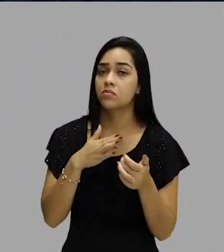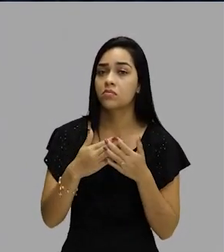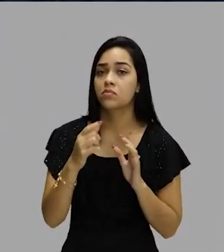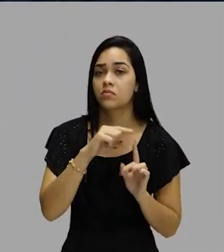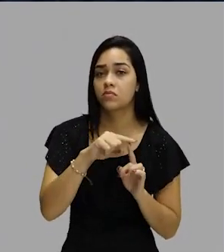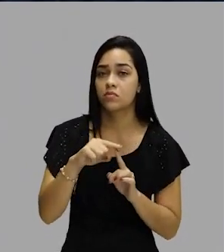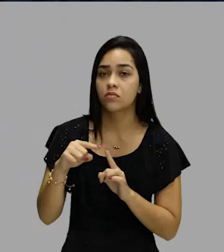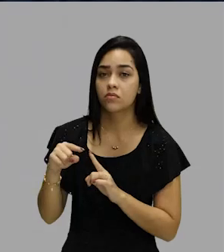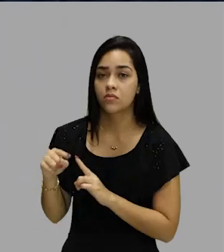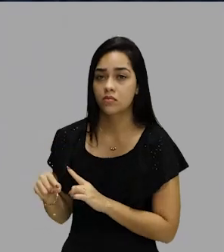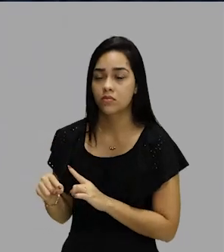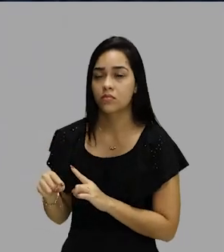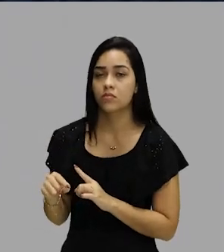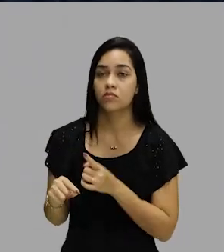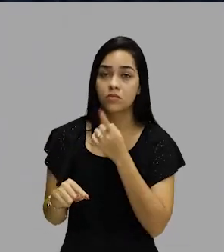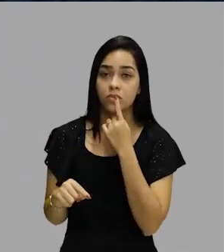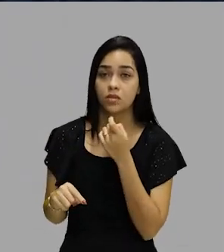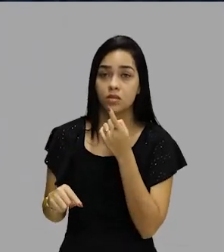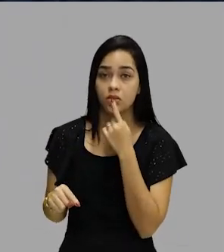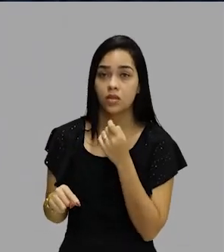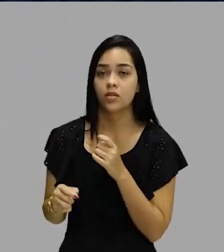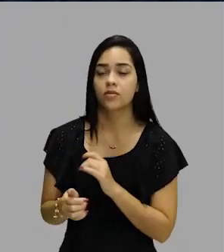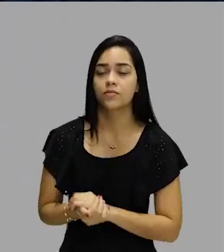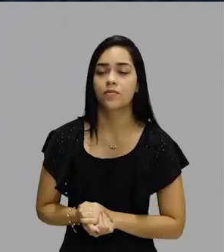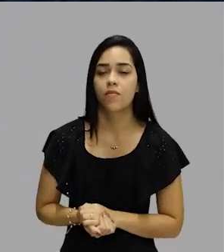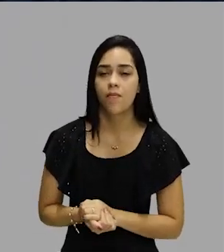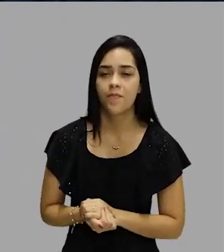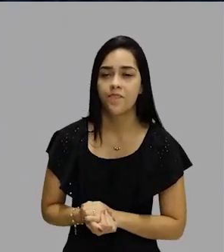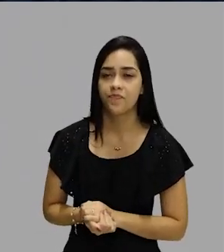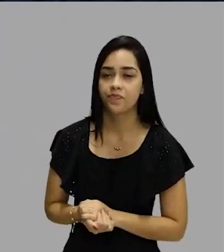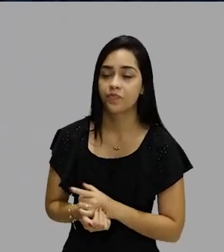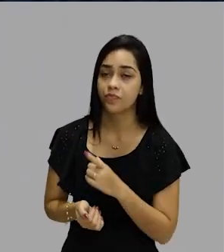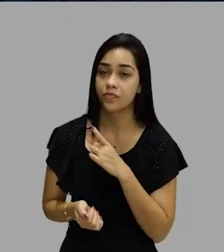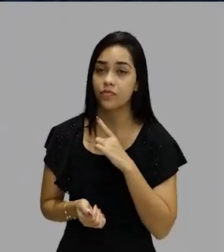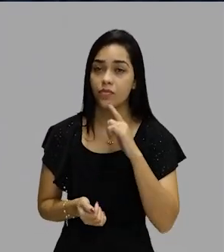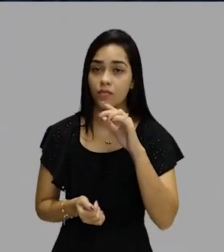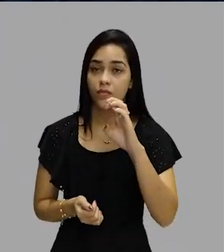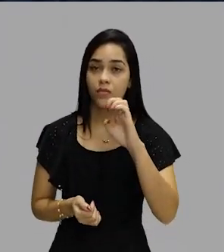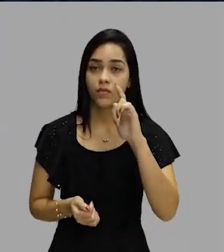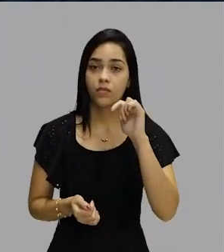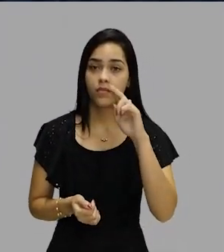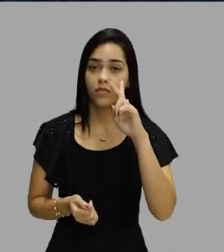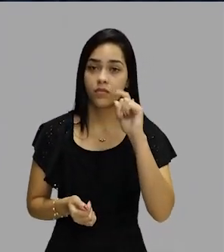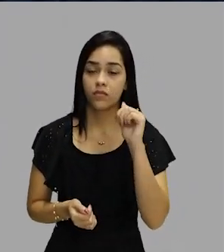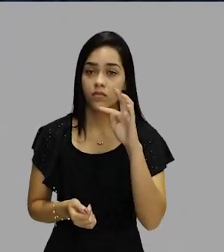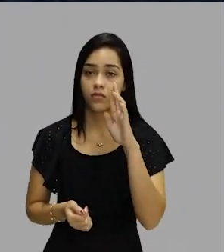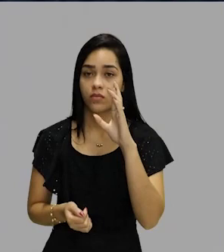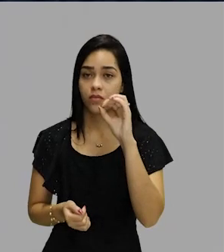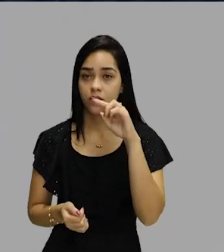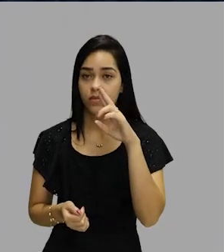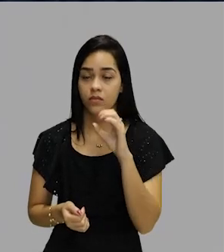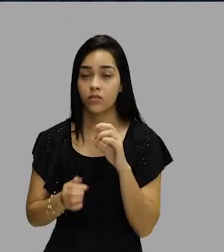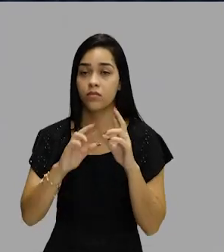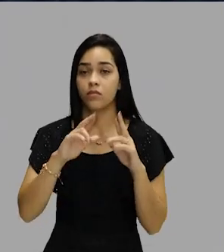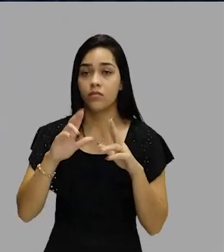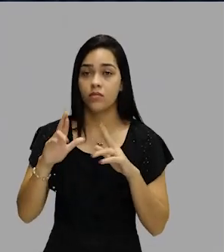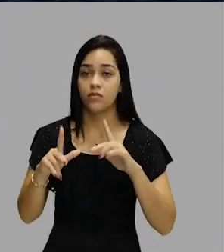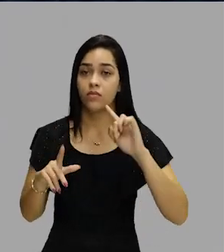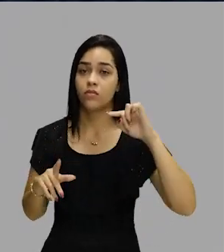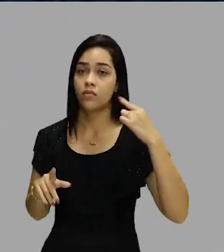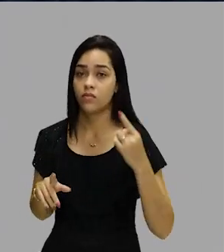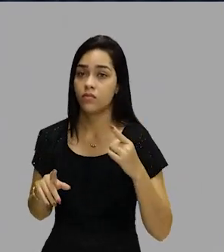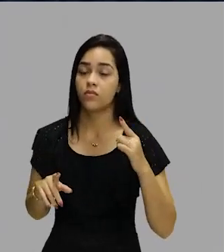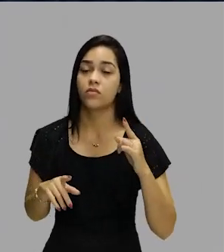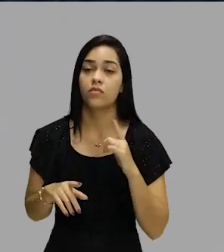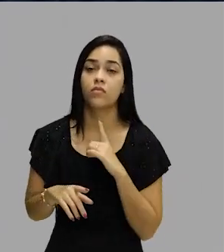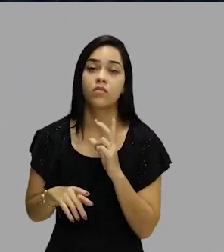tipo celular do sangue. Então, essa célula-tronco, ela se diferencia numa outra célula que